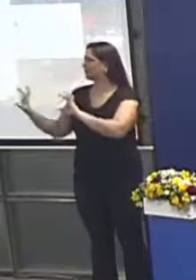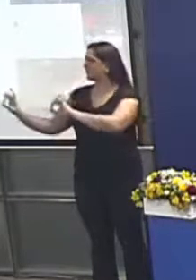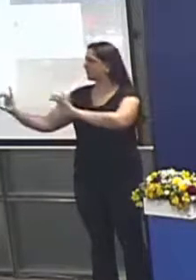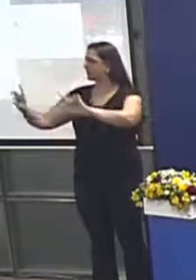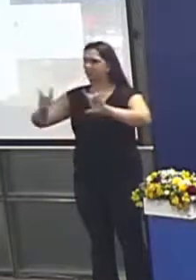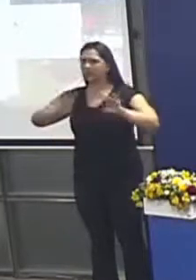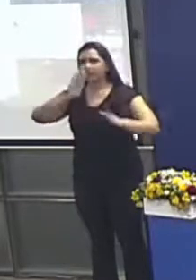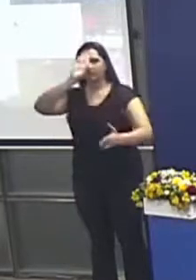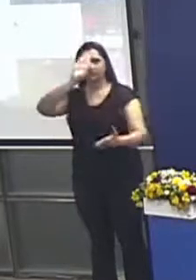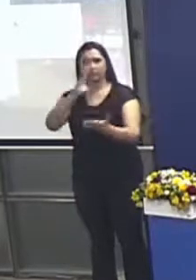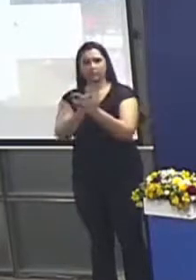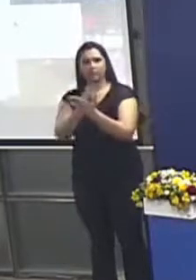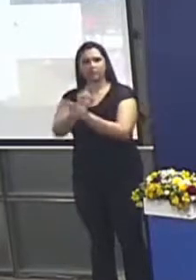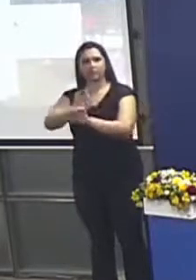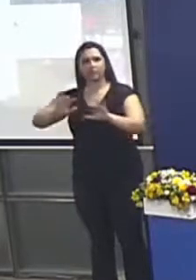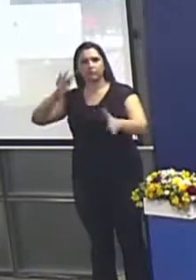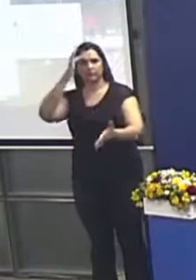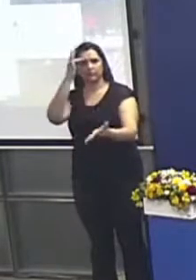e eu acredito